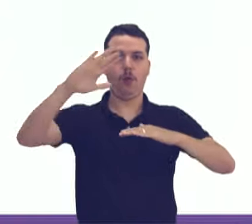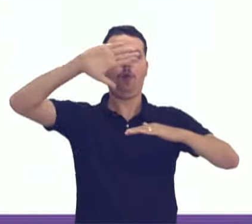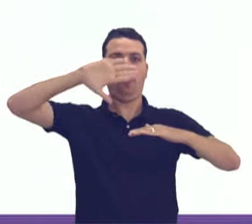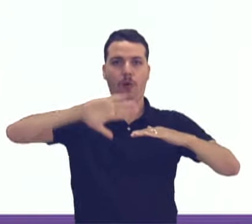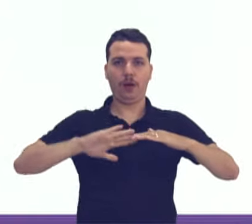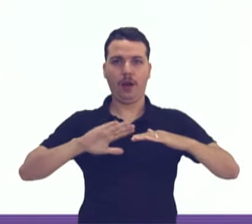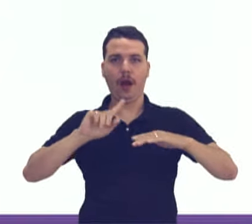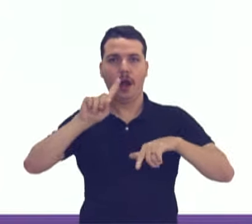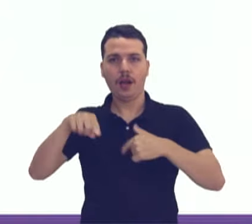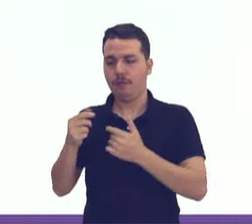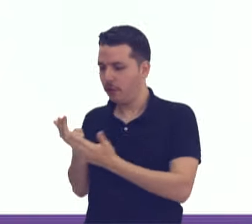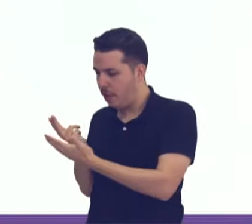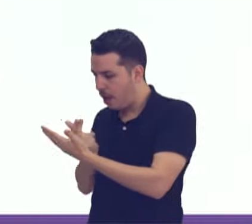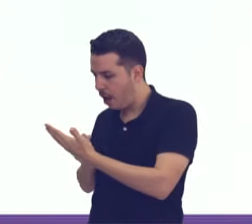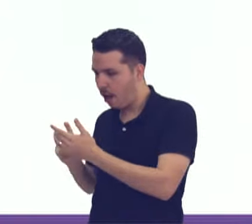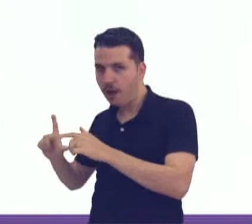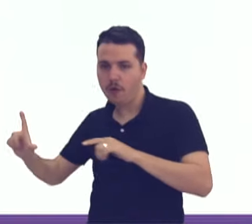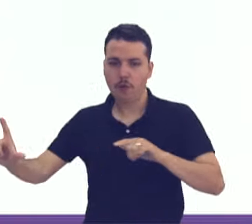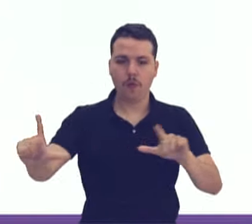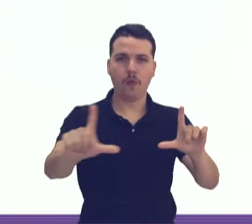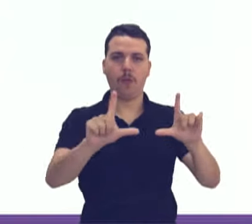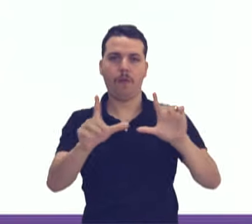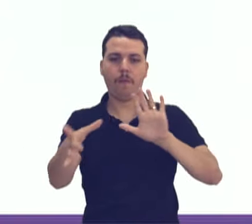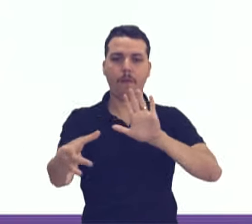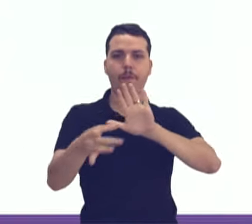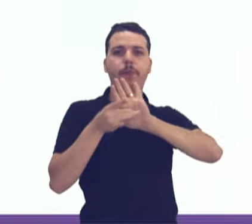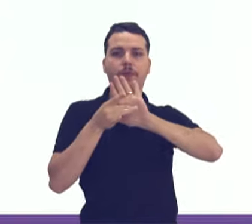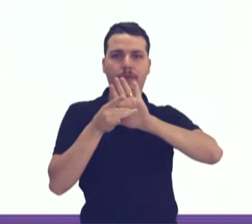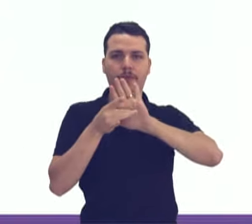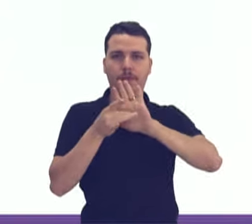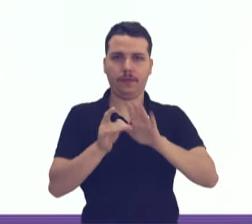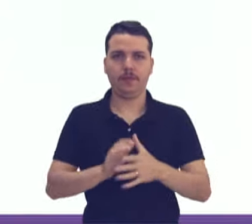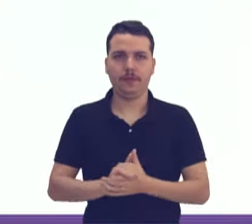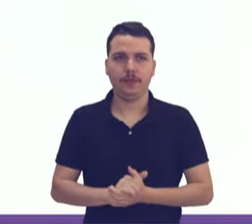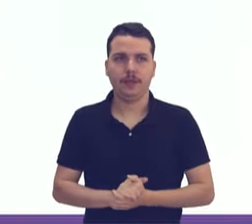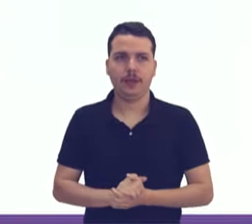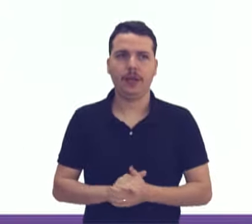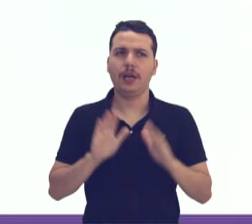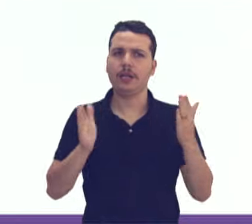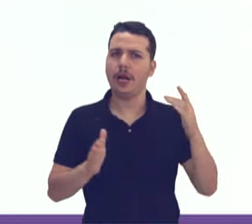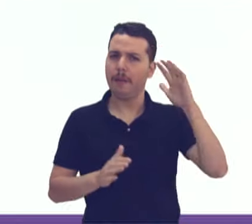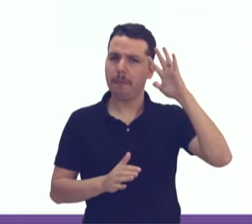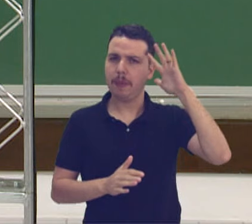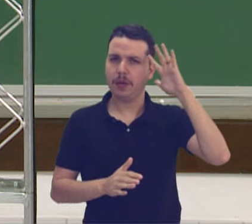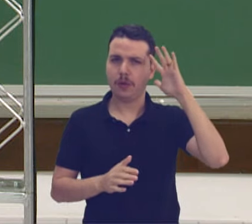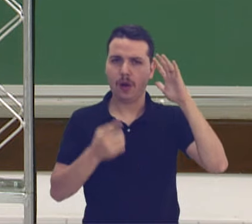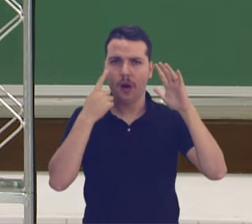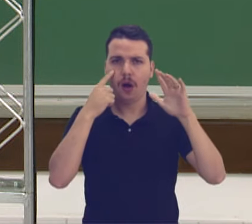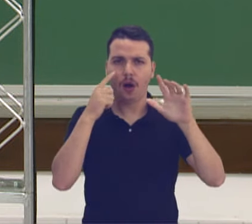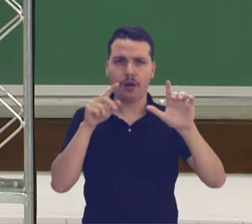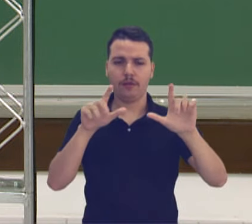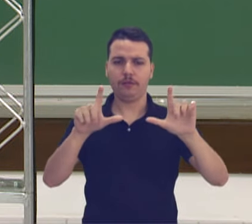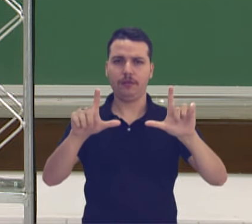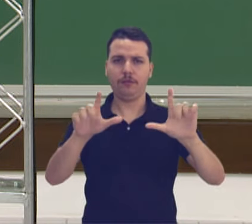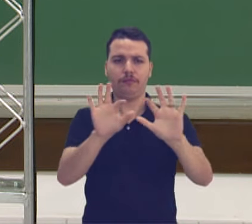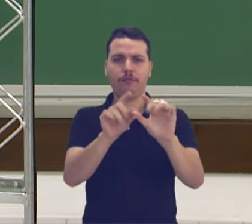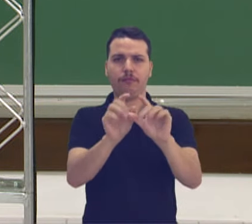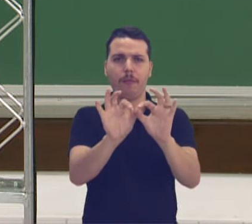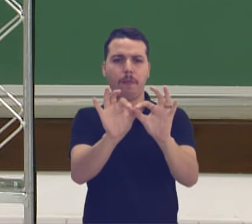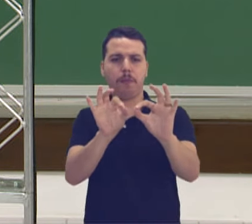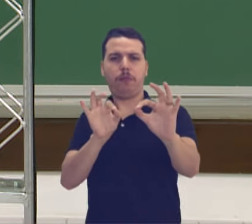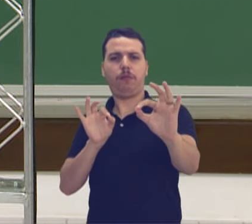o e interferência do desenho já pararam para pensar na verdade nessa distância que ele tem